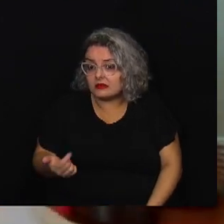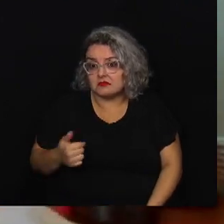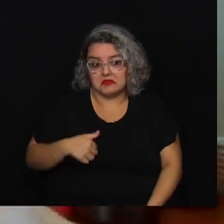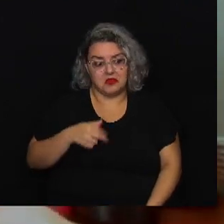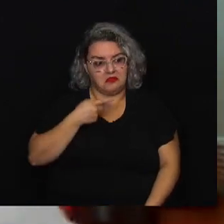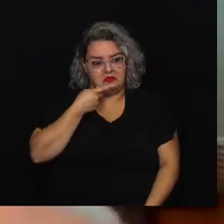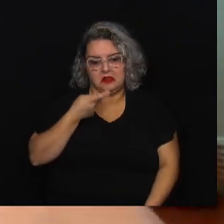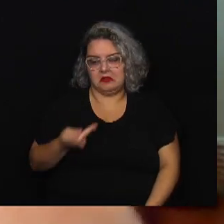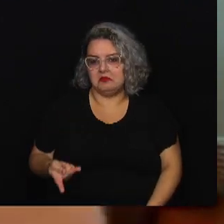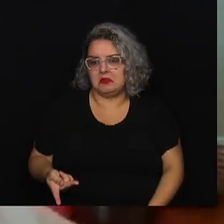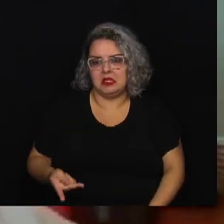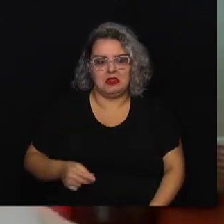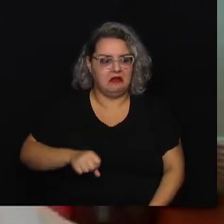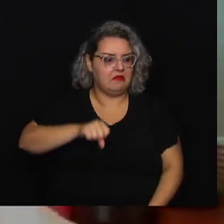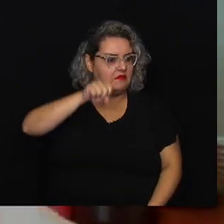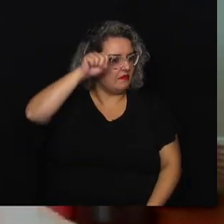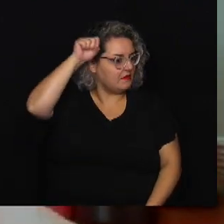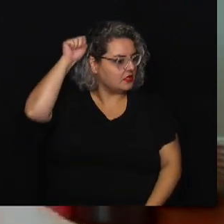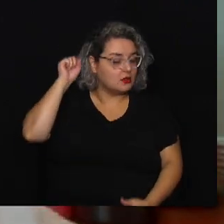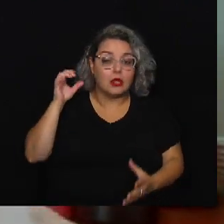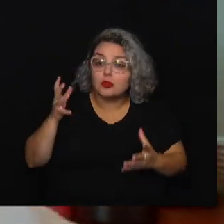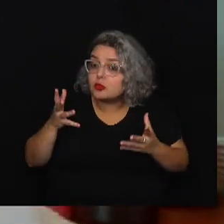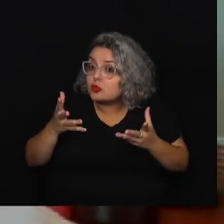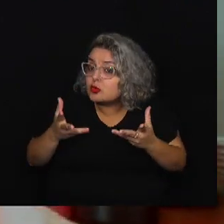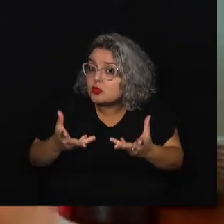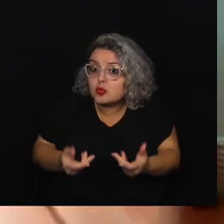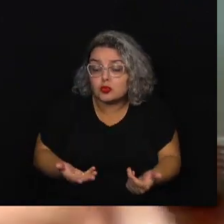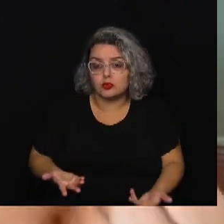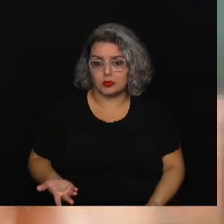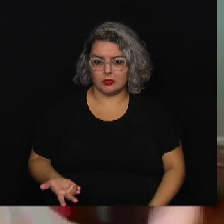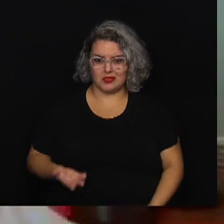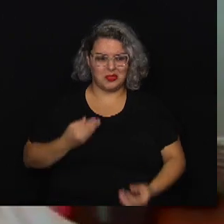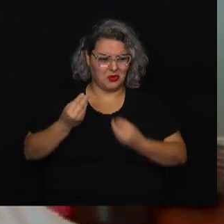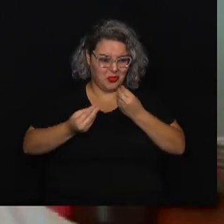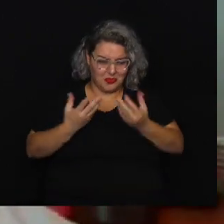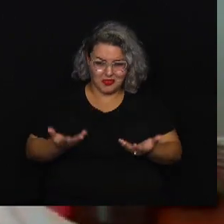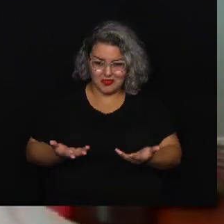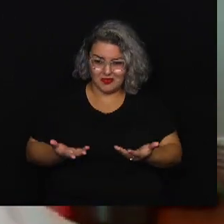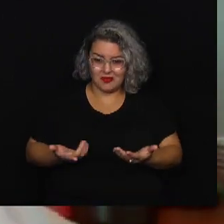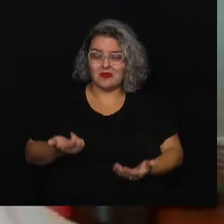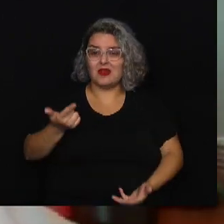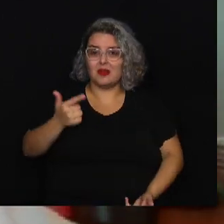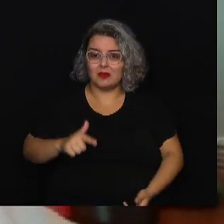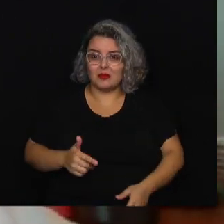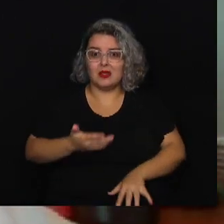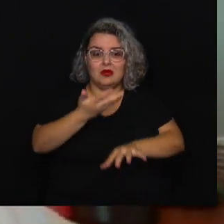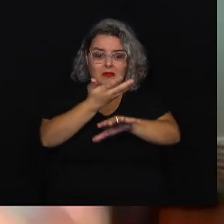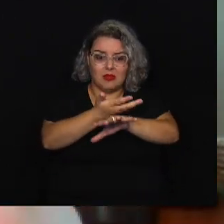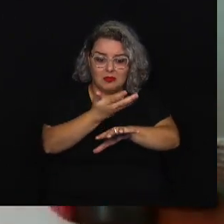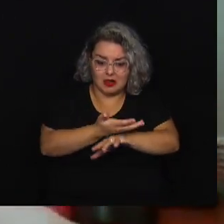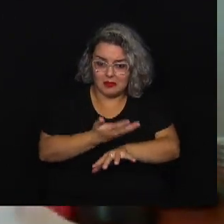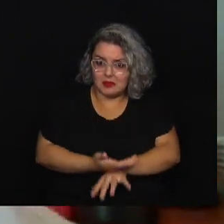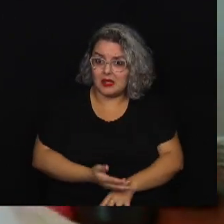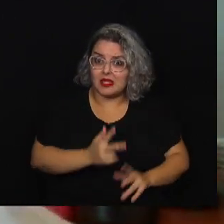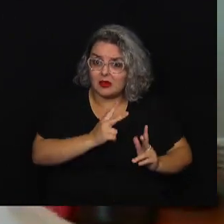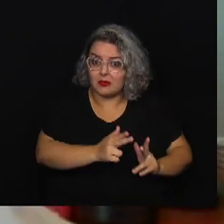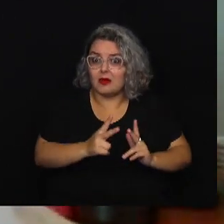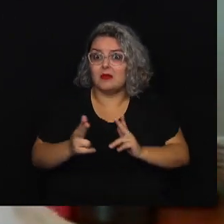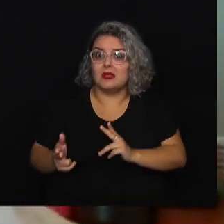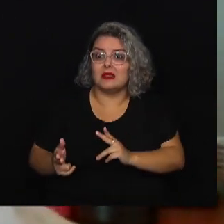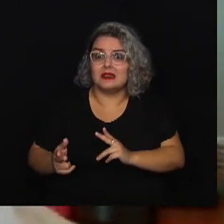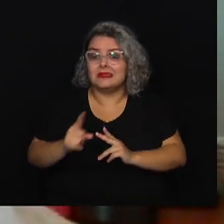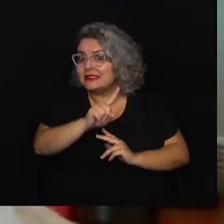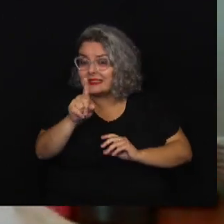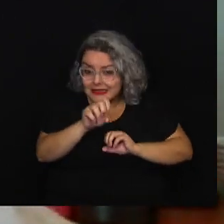até vestibular. Como assim? Você vai continuar cobrando as mesmas coisas? Se você não